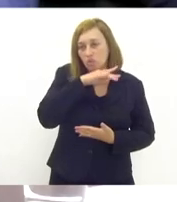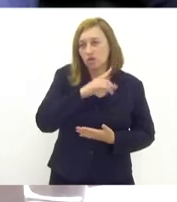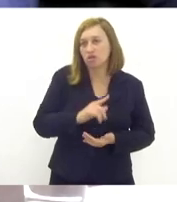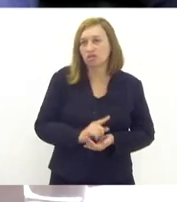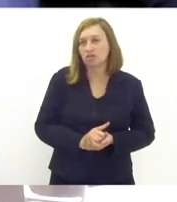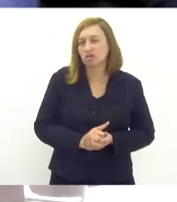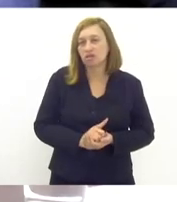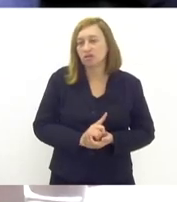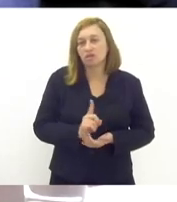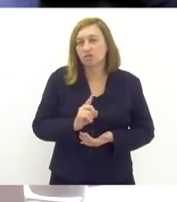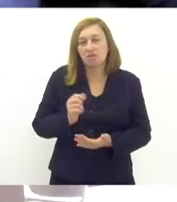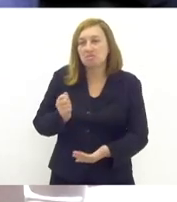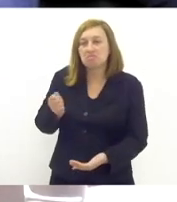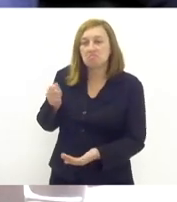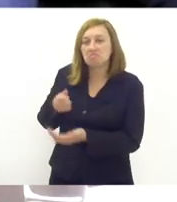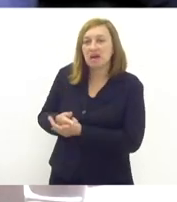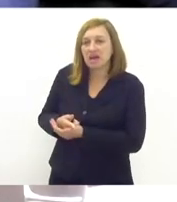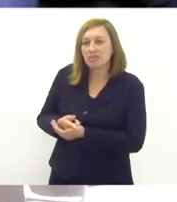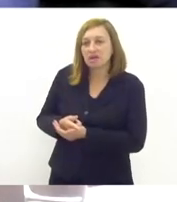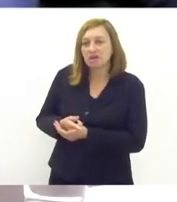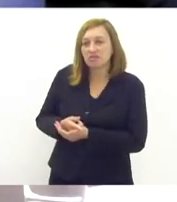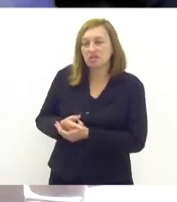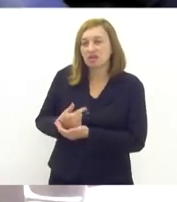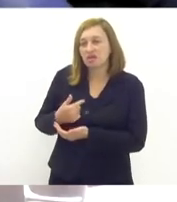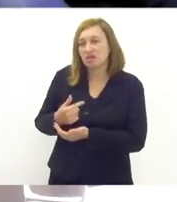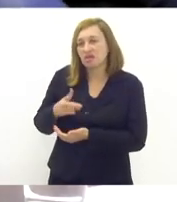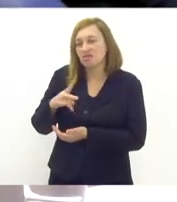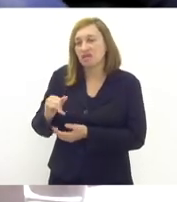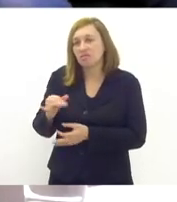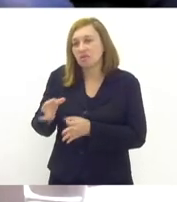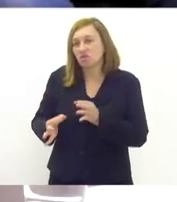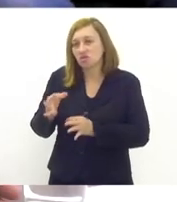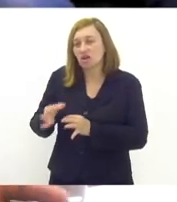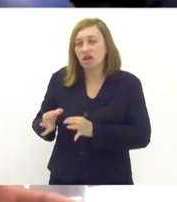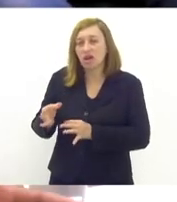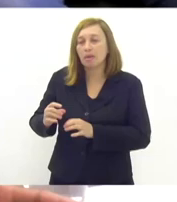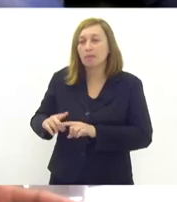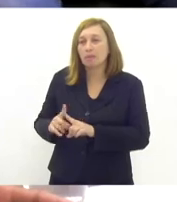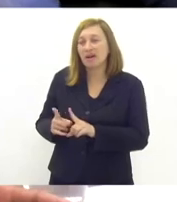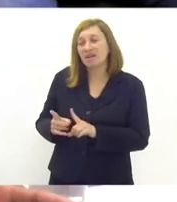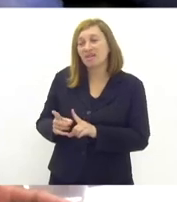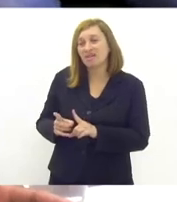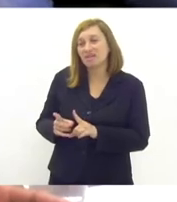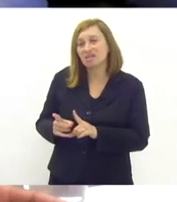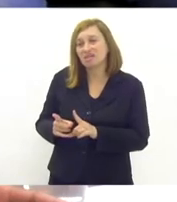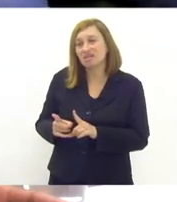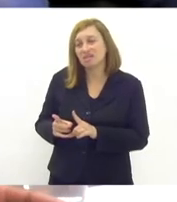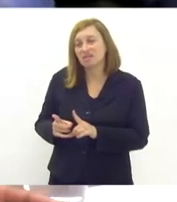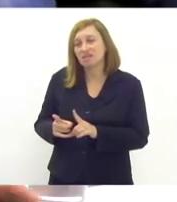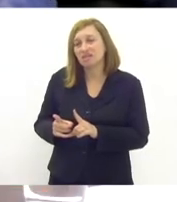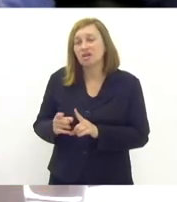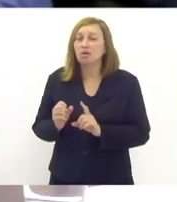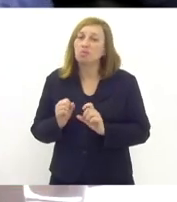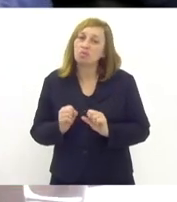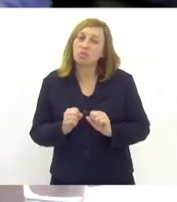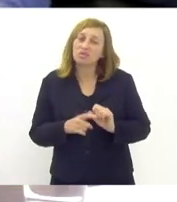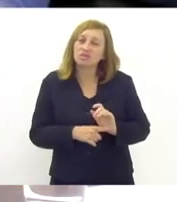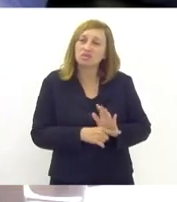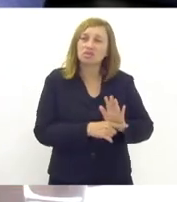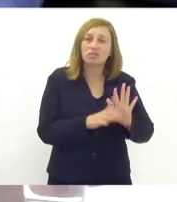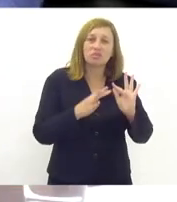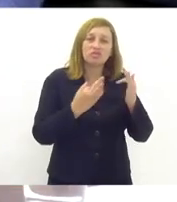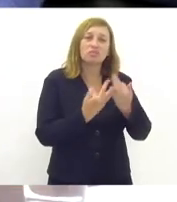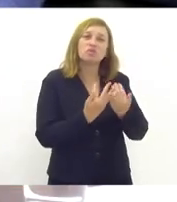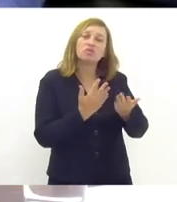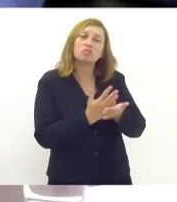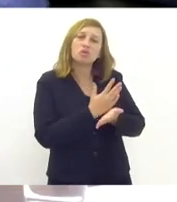que vai... Acho que faria jus, mas não sei se isso... talvez acalentaria tudo que minha família passa, as coisas que eu ainda passo por ter